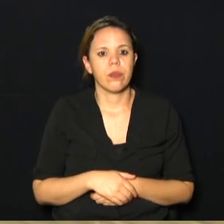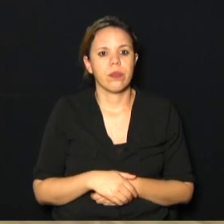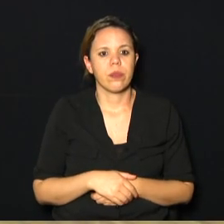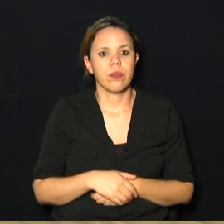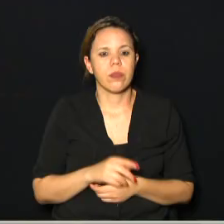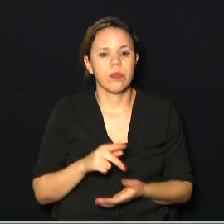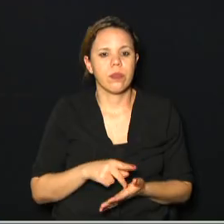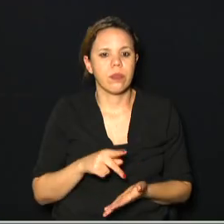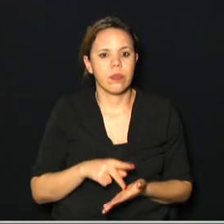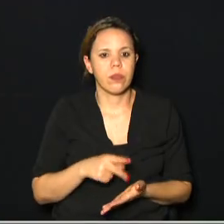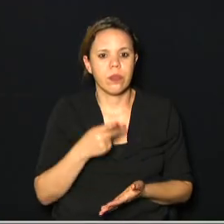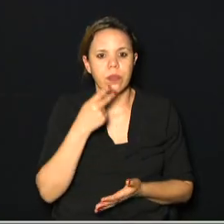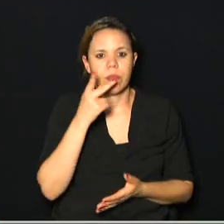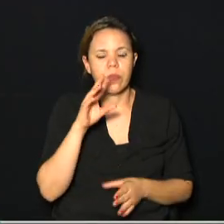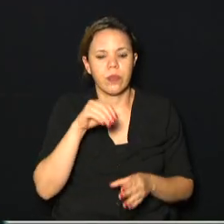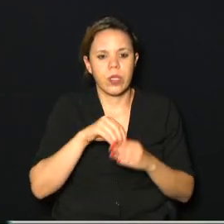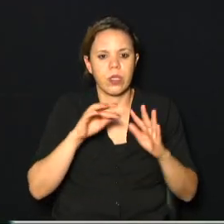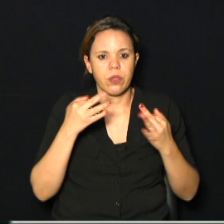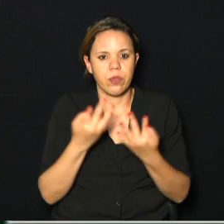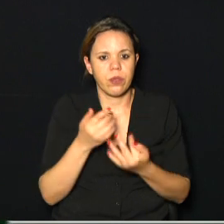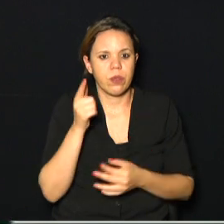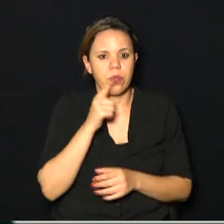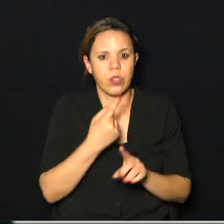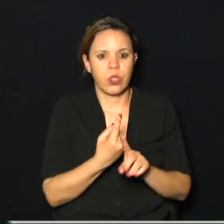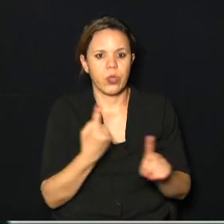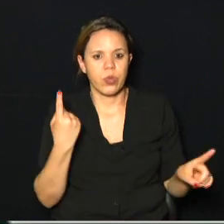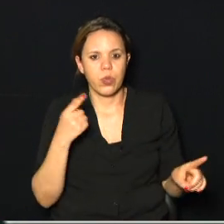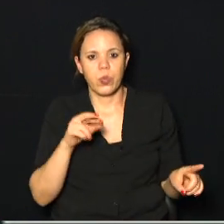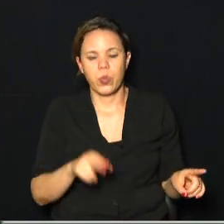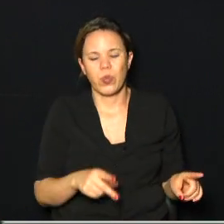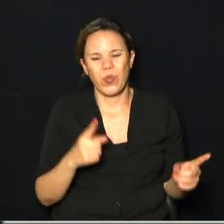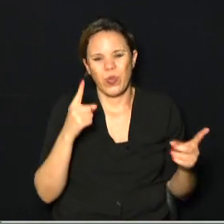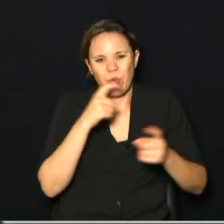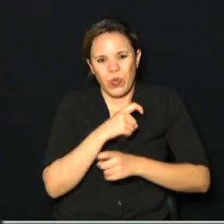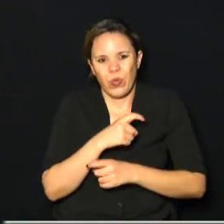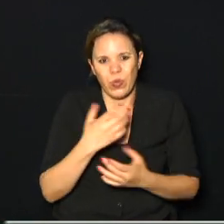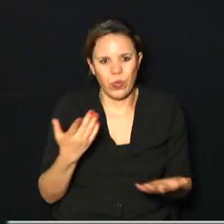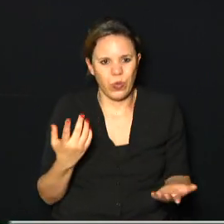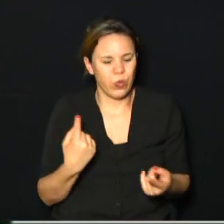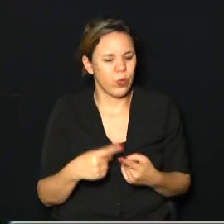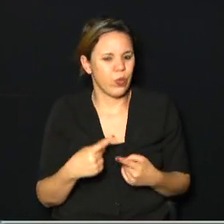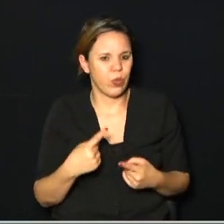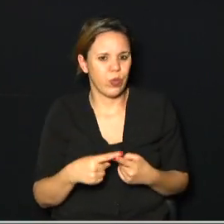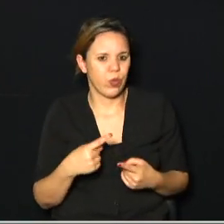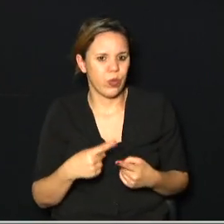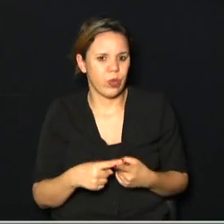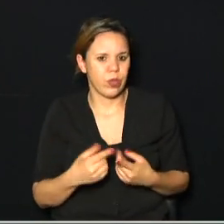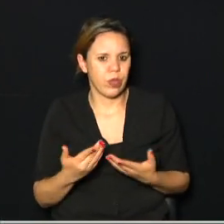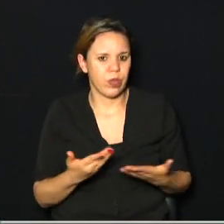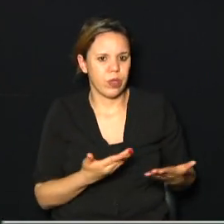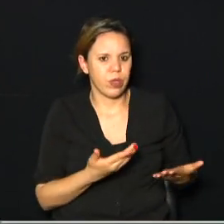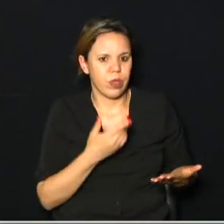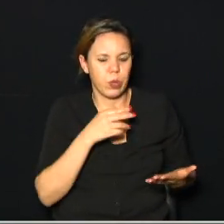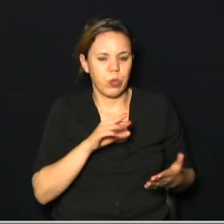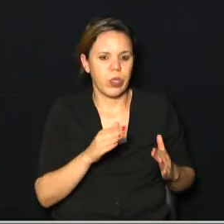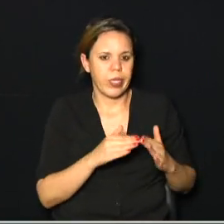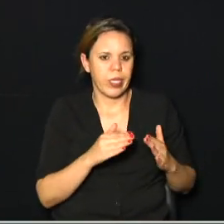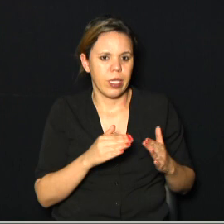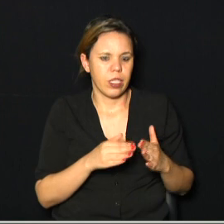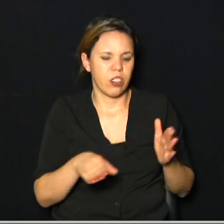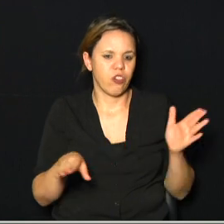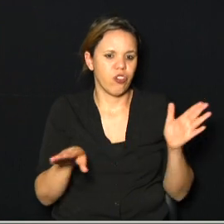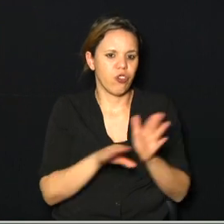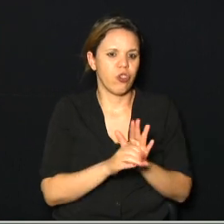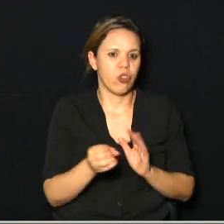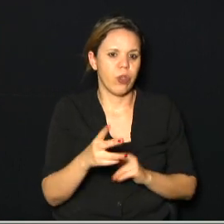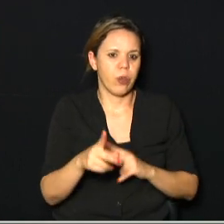Na verdade, assim, eu falo que dentro da família conseguir isolar do irmão é complicado, até porque ele está recebendo um irmão em casa, está